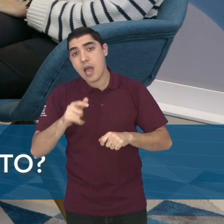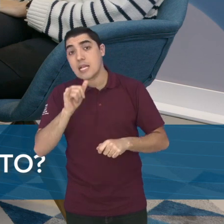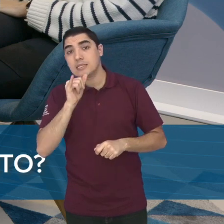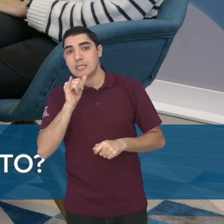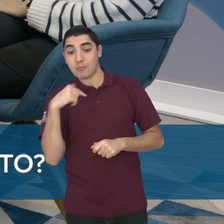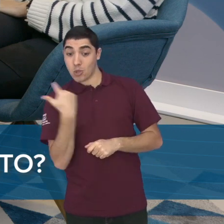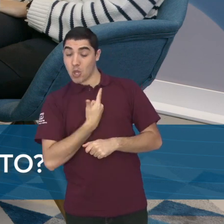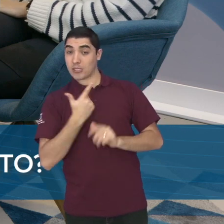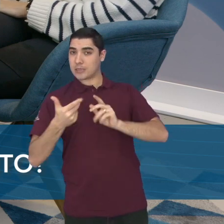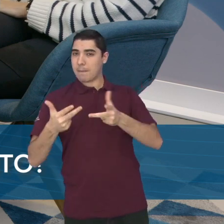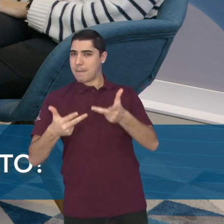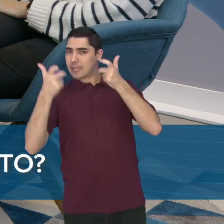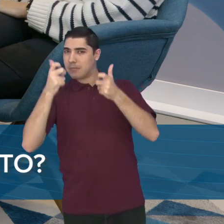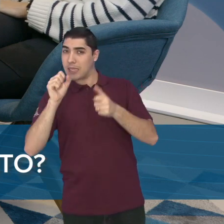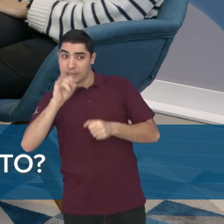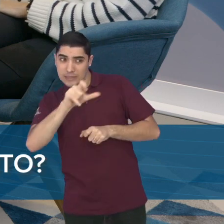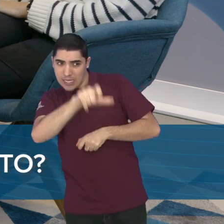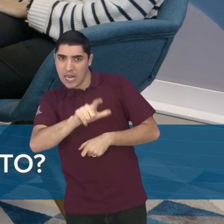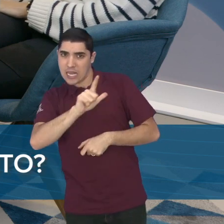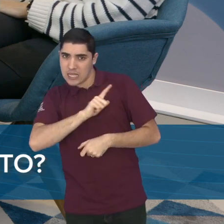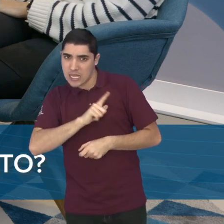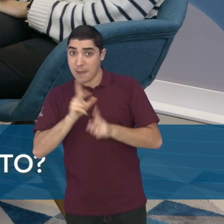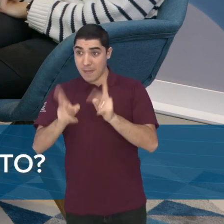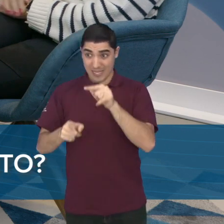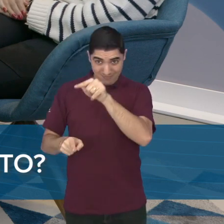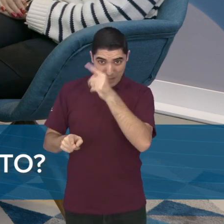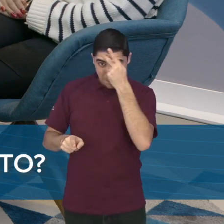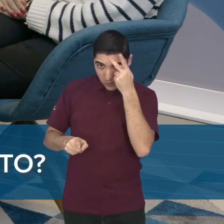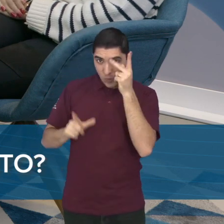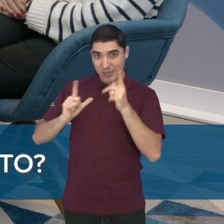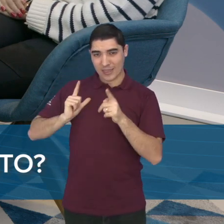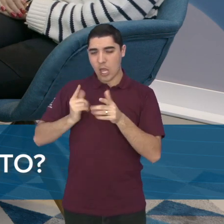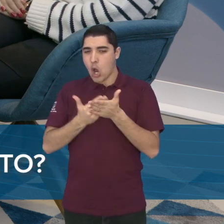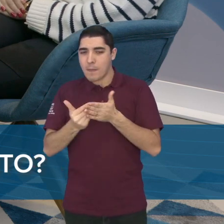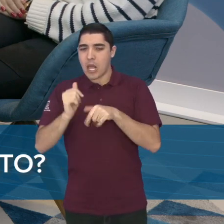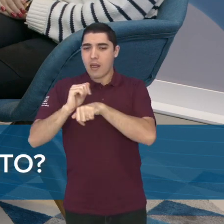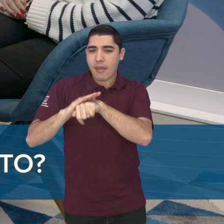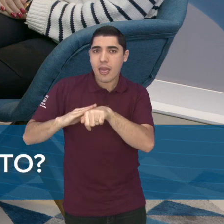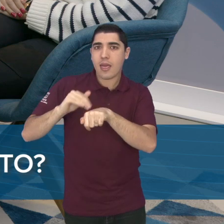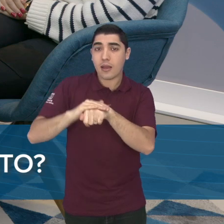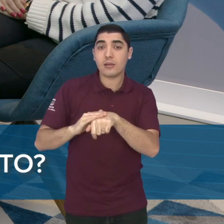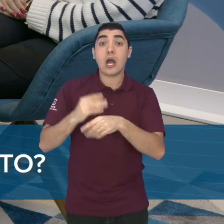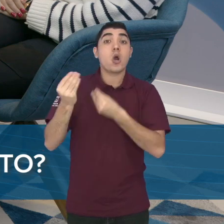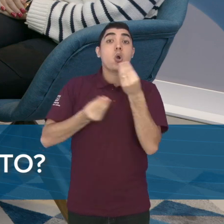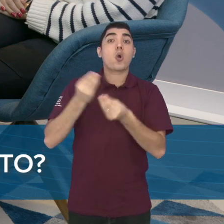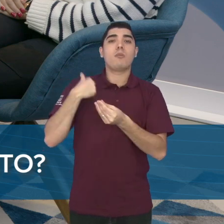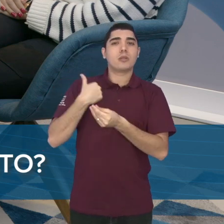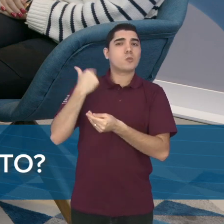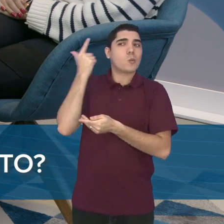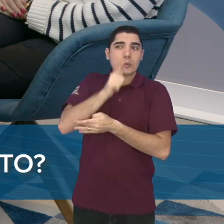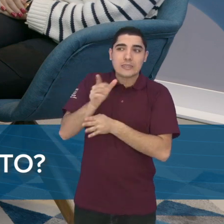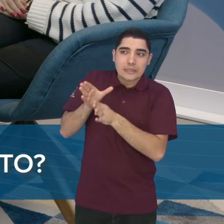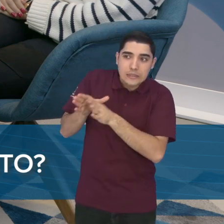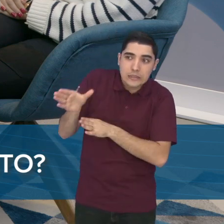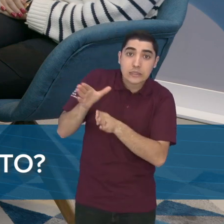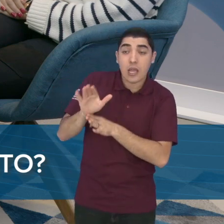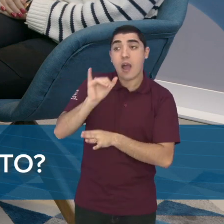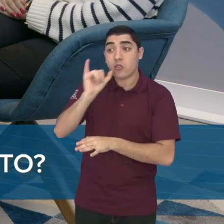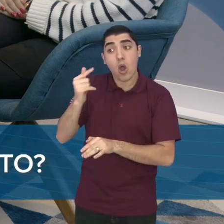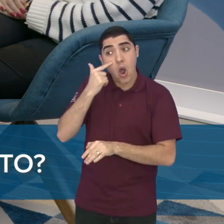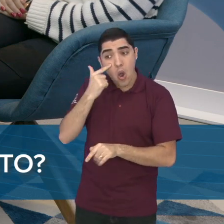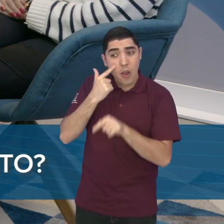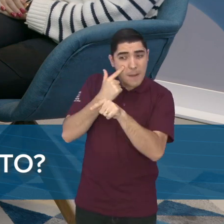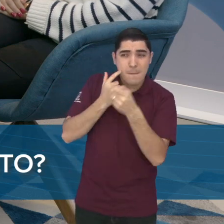que é perceptível, assim, nas pessoas, até, como eu falei, para que alguém dê um toque, né? Calma, não vai por aí, né? Esse caminho não